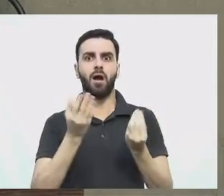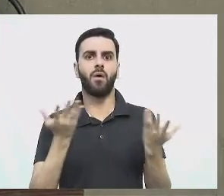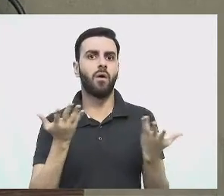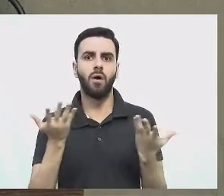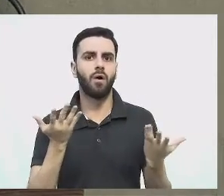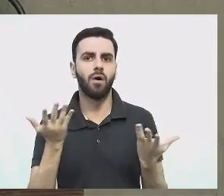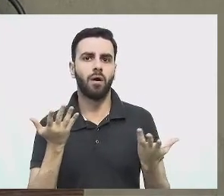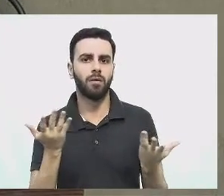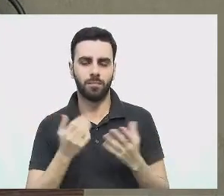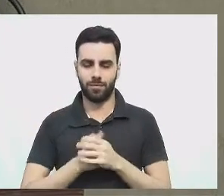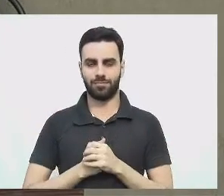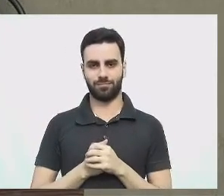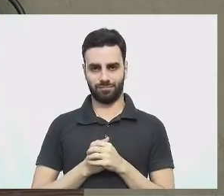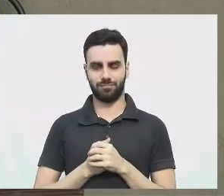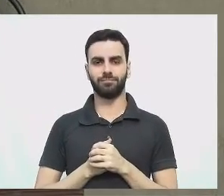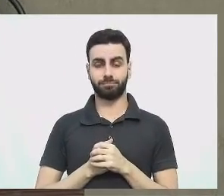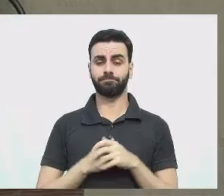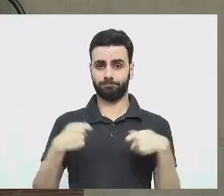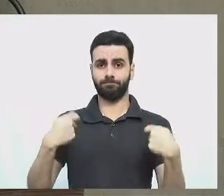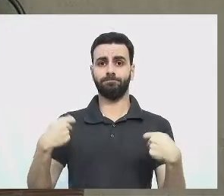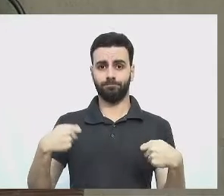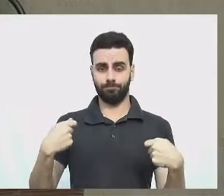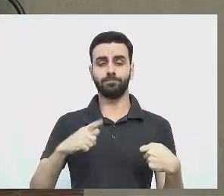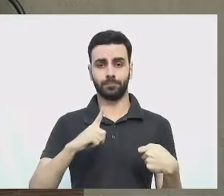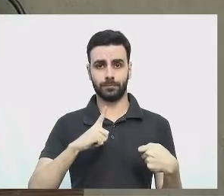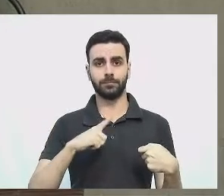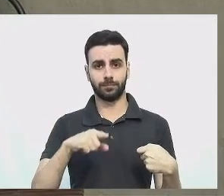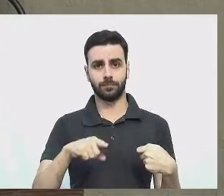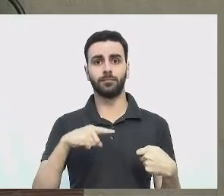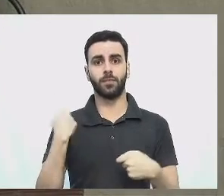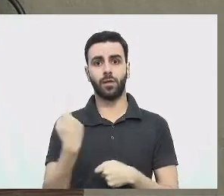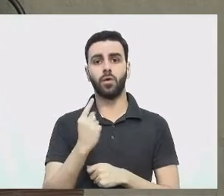formato? Nós